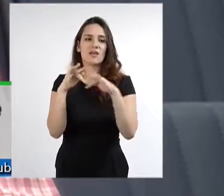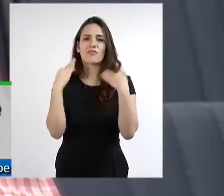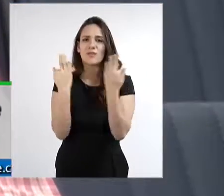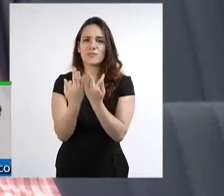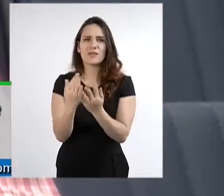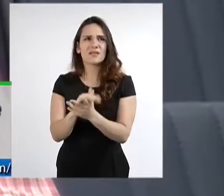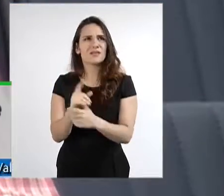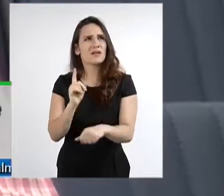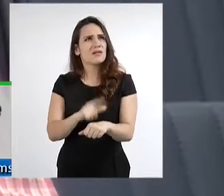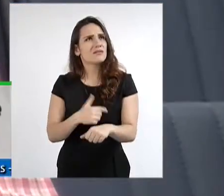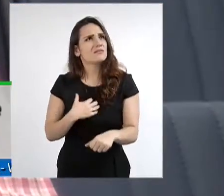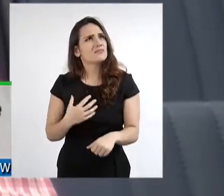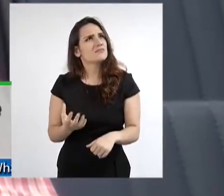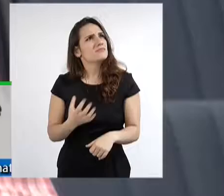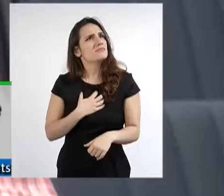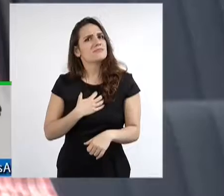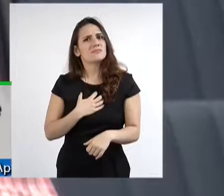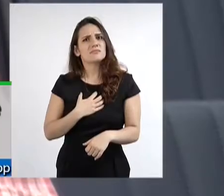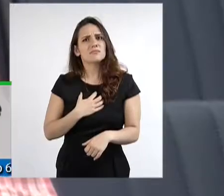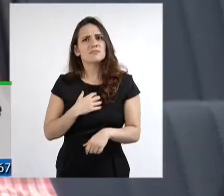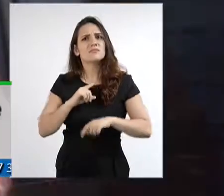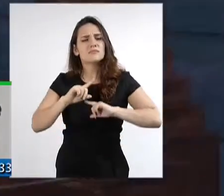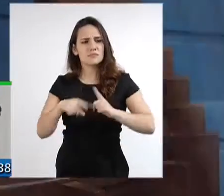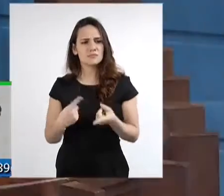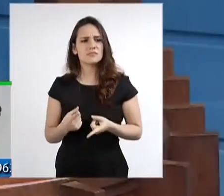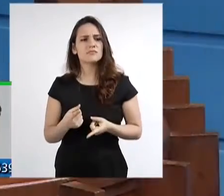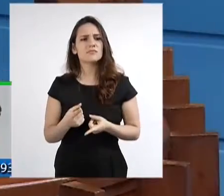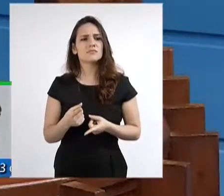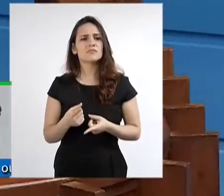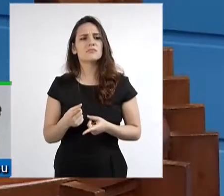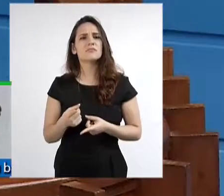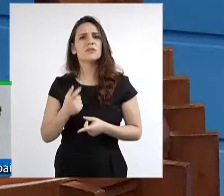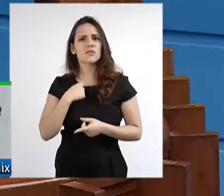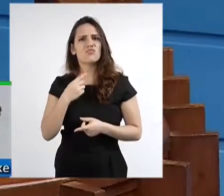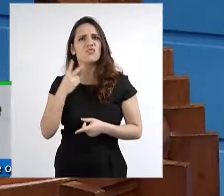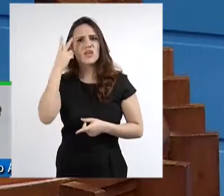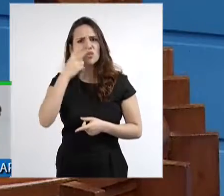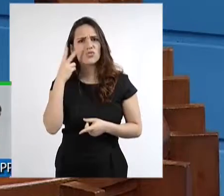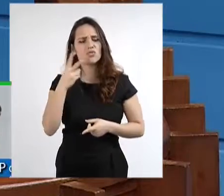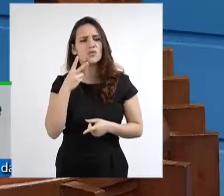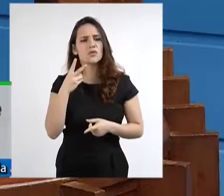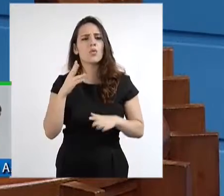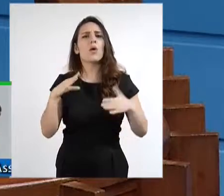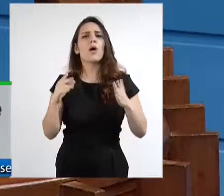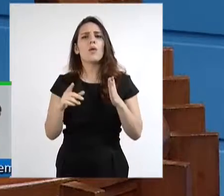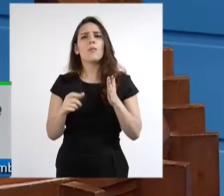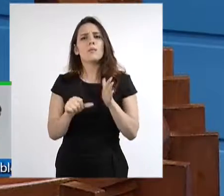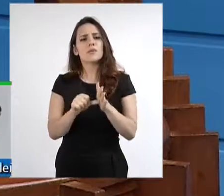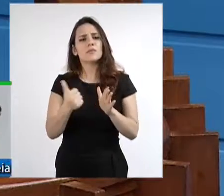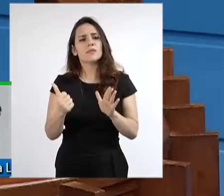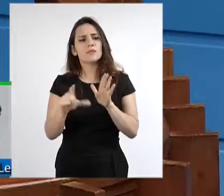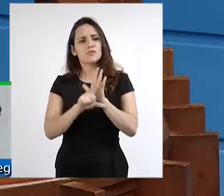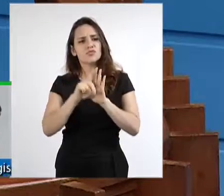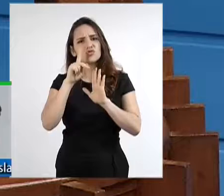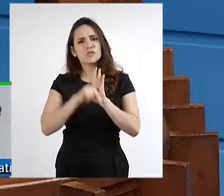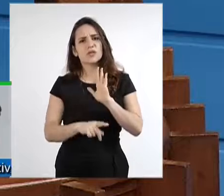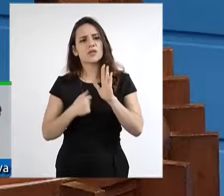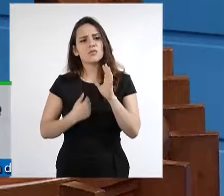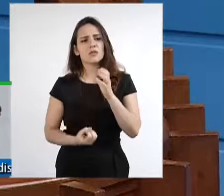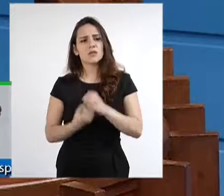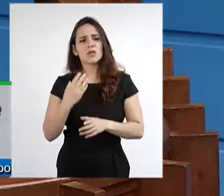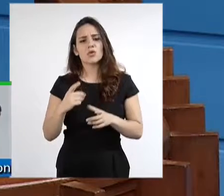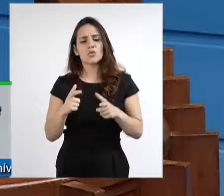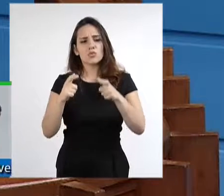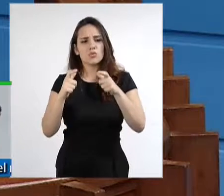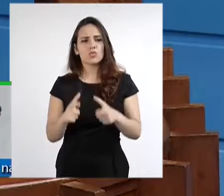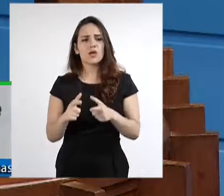muito. Me elegi vereador, deputado Renato. O primeiro projeto de lei que eu apresentei foi criando o Centro de Atendimento